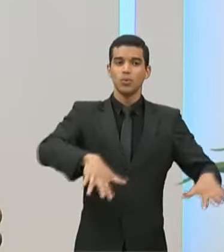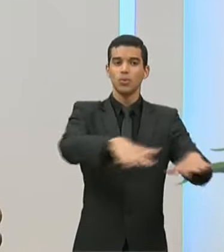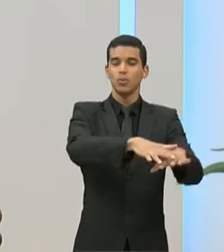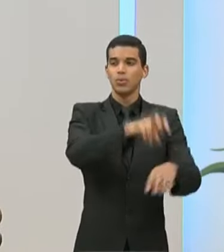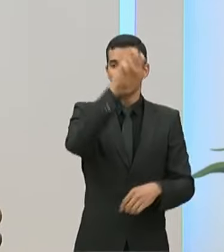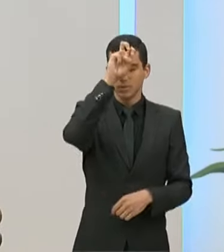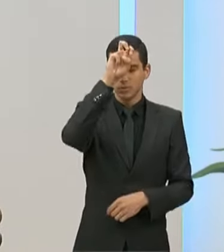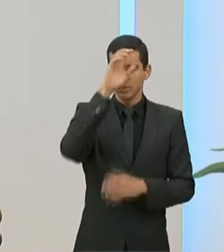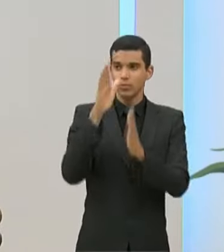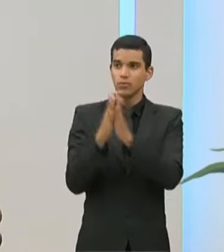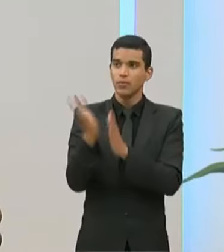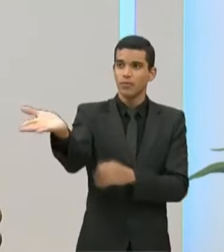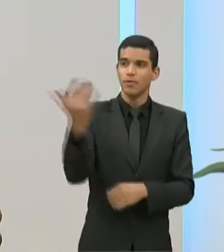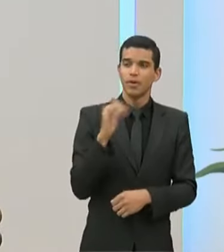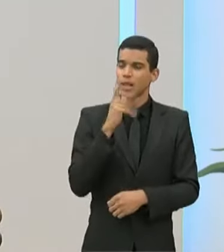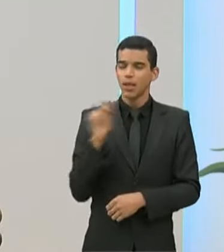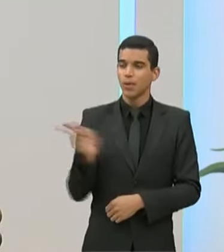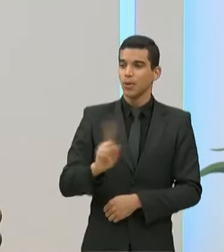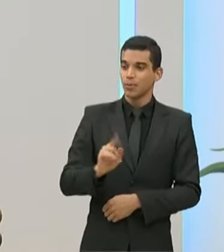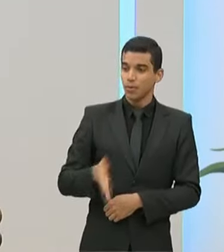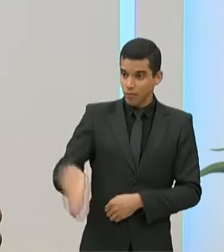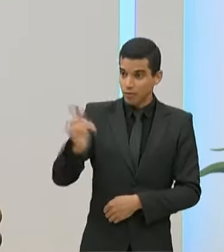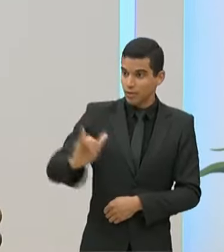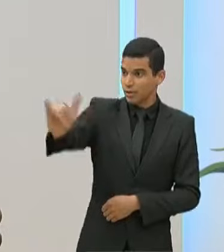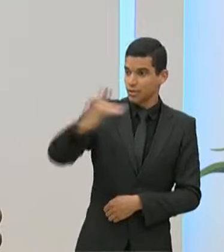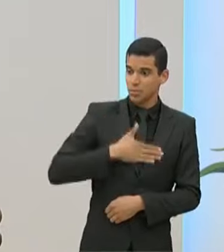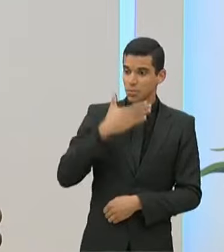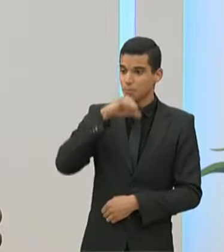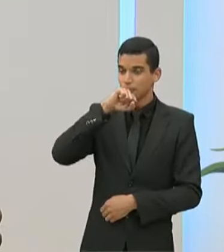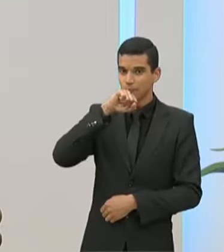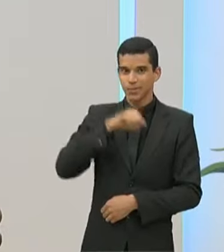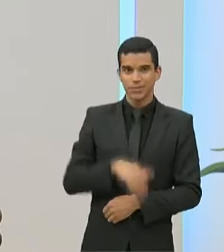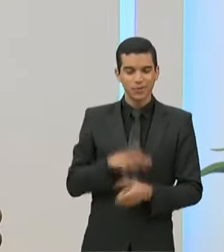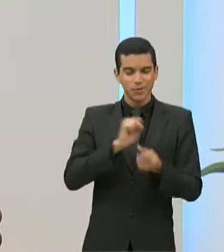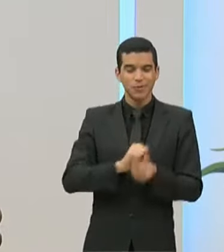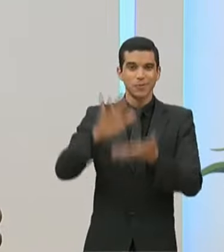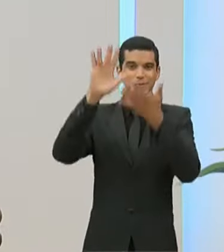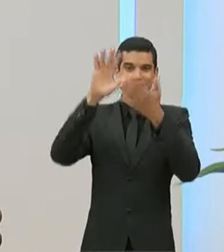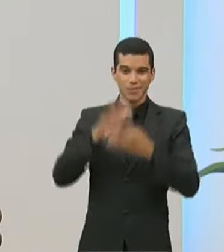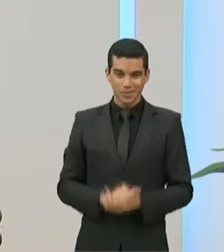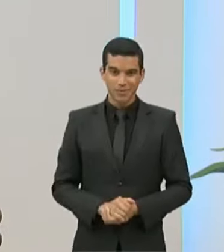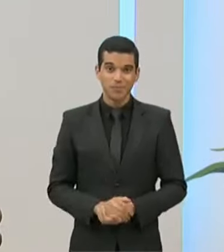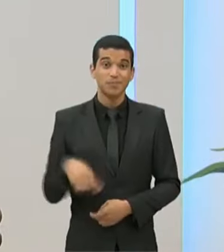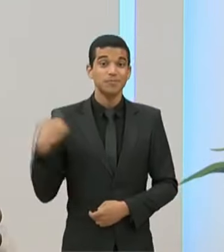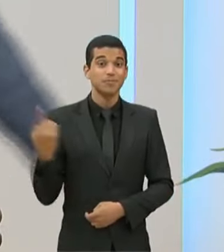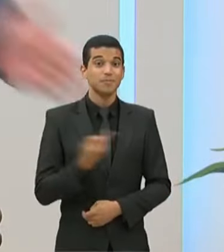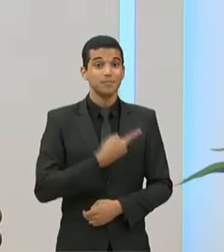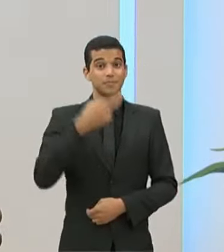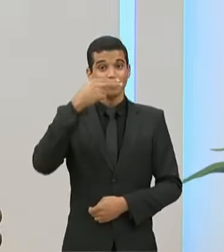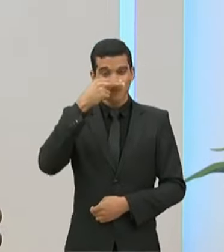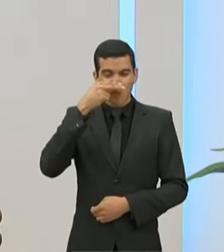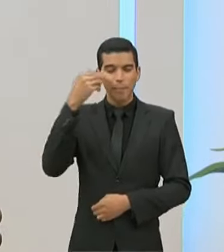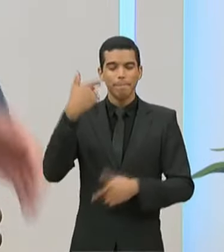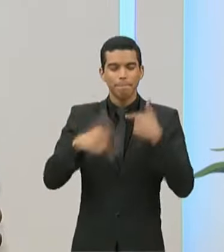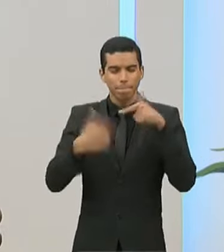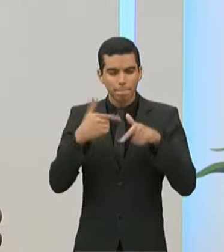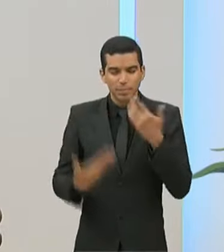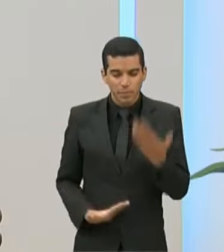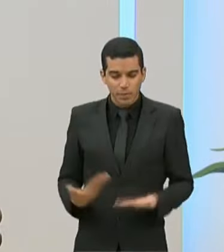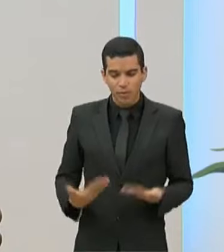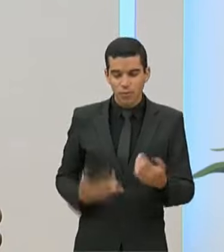não te demore. Oh, glória! Aleluia. Quando se frutifica na presença de Deus e no centro da